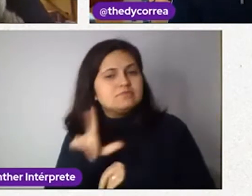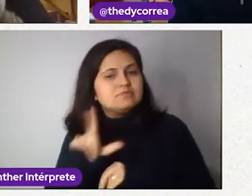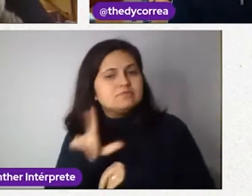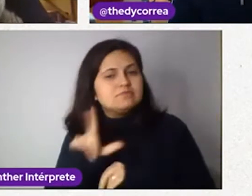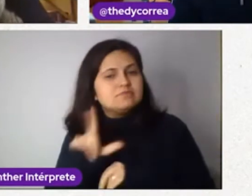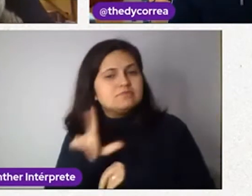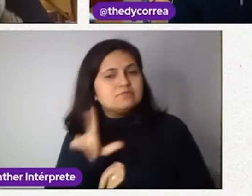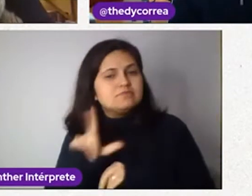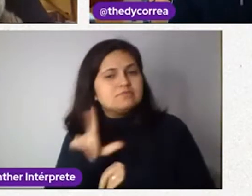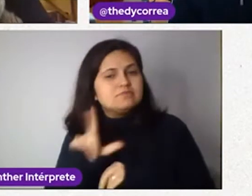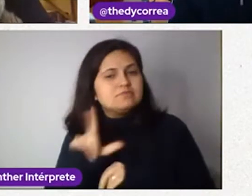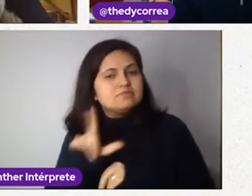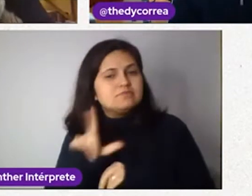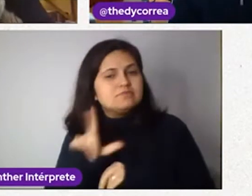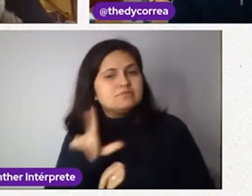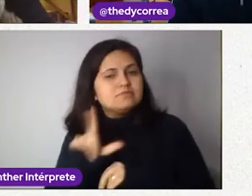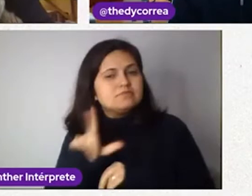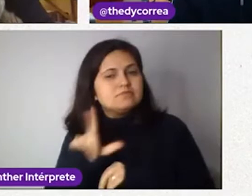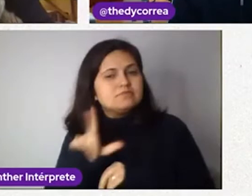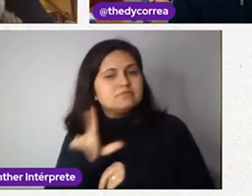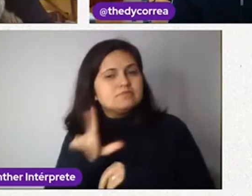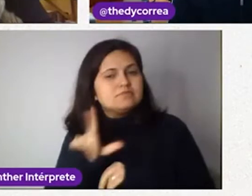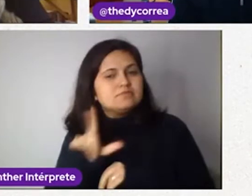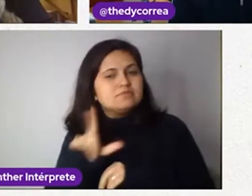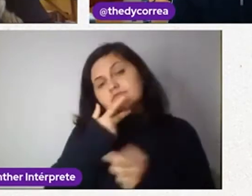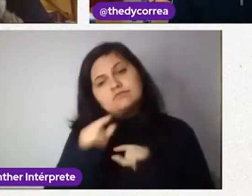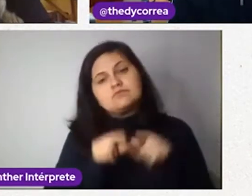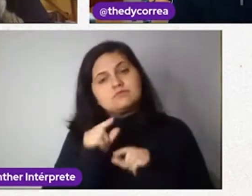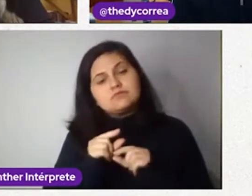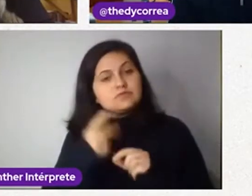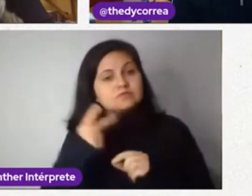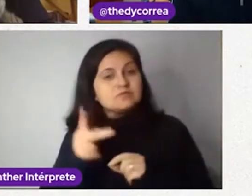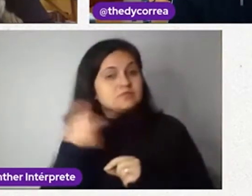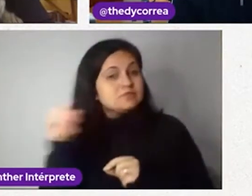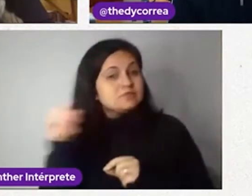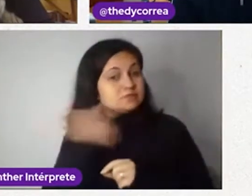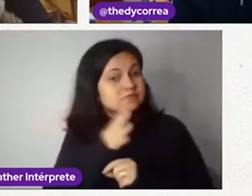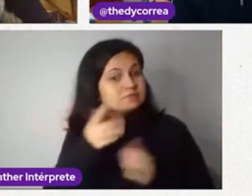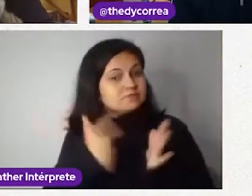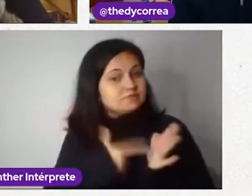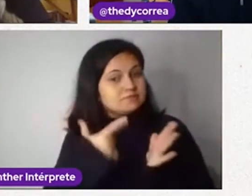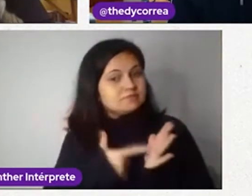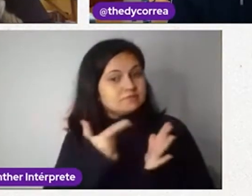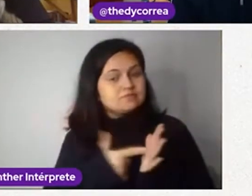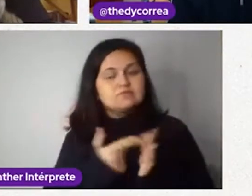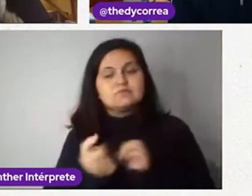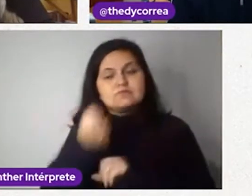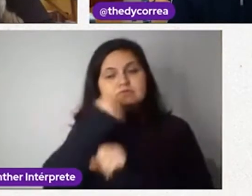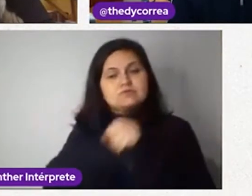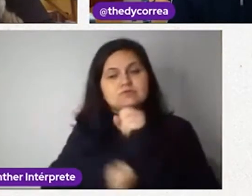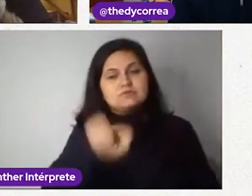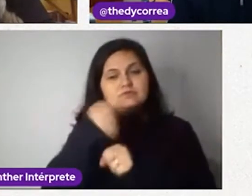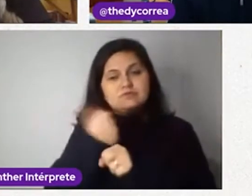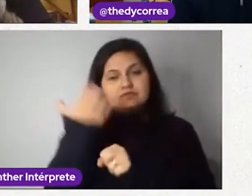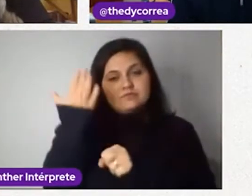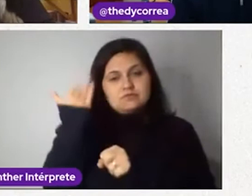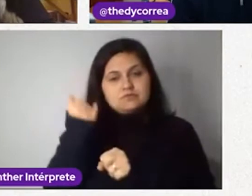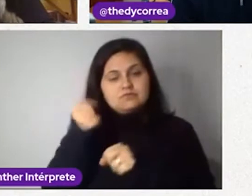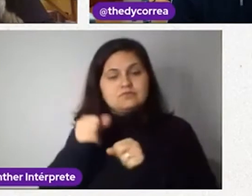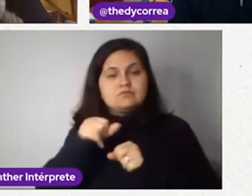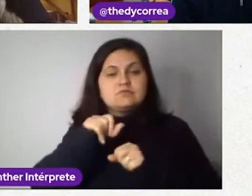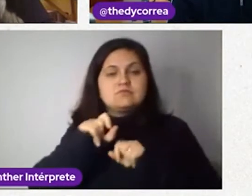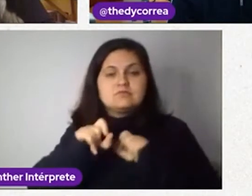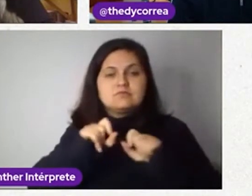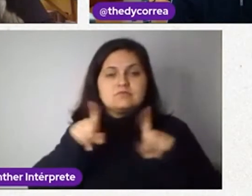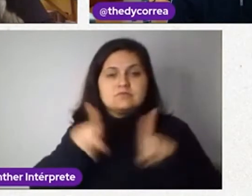tanto, eu queria falar um pouquinho sobre o teu novo livro, que foi lançado ano passado. Primeiro,